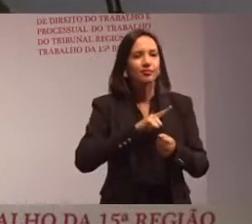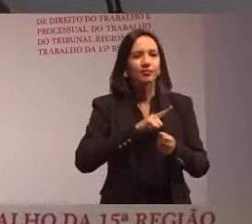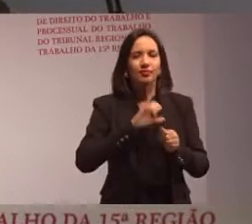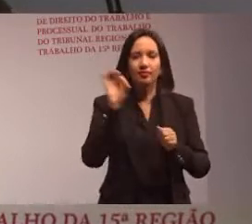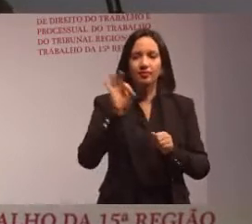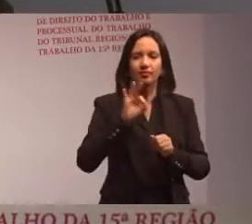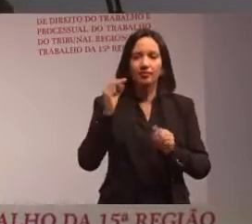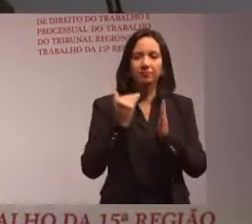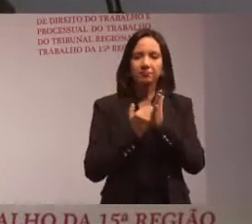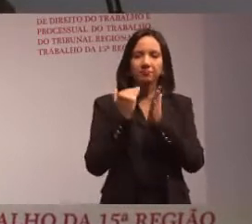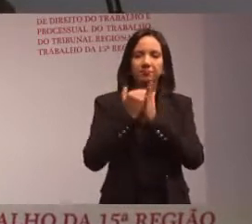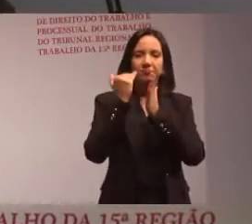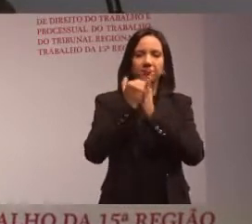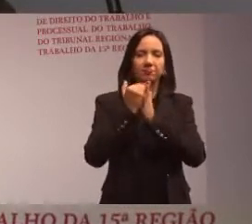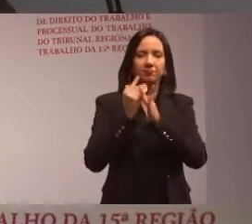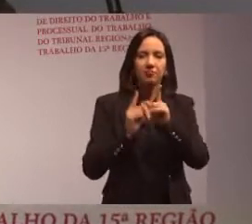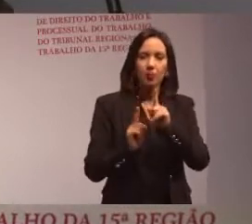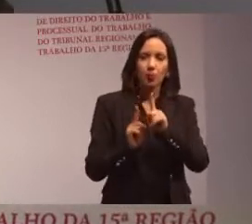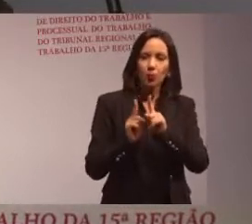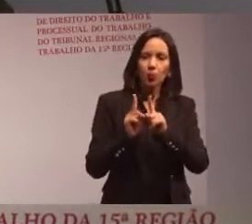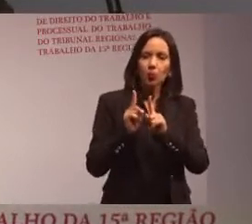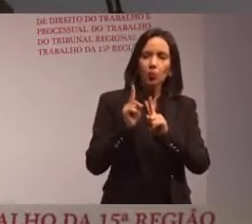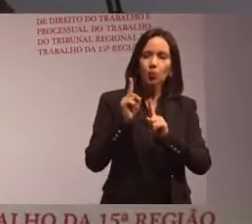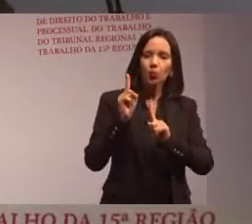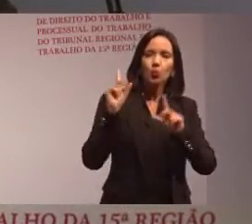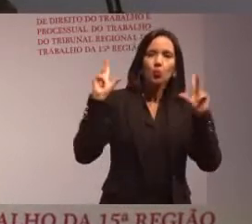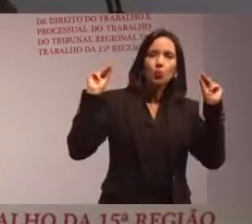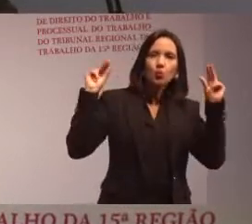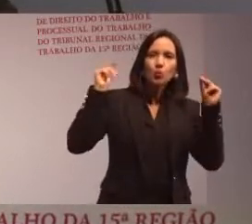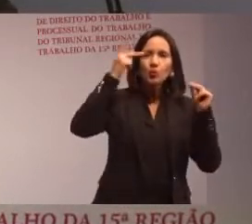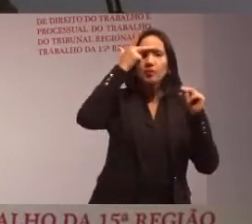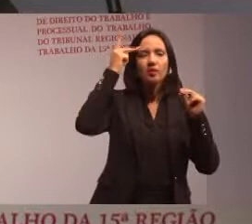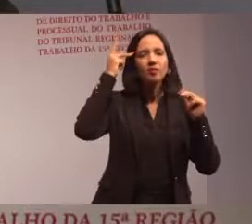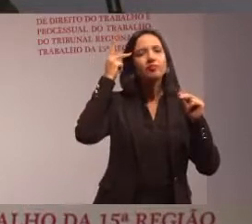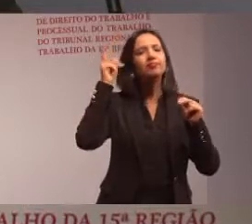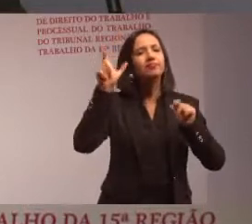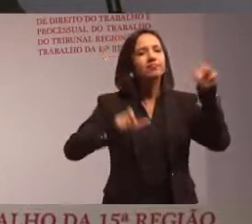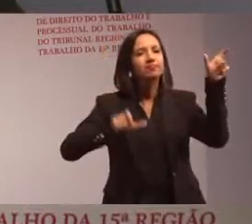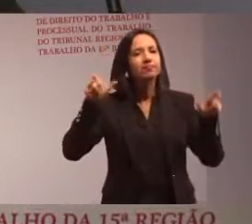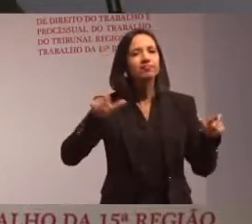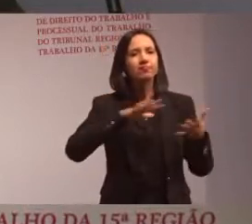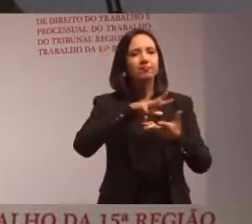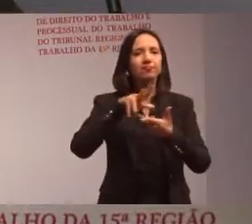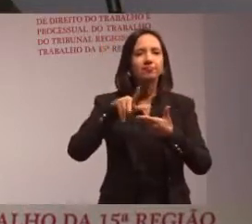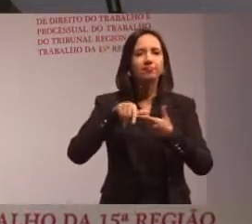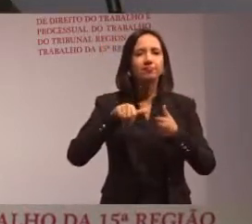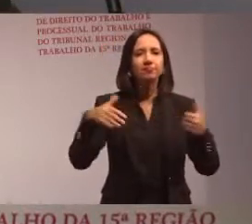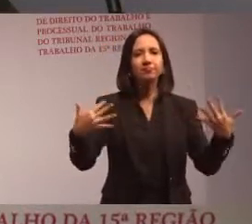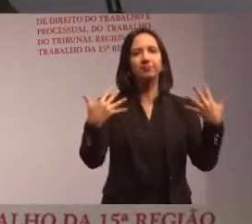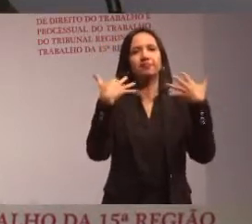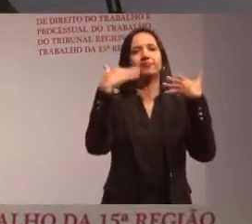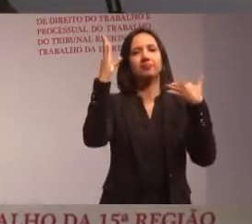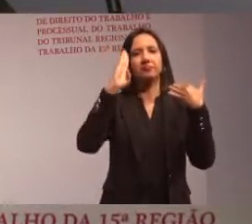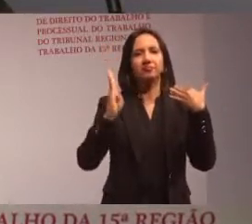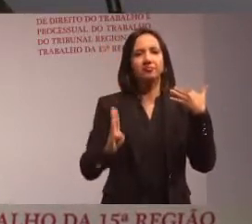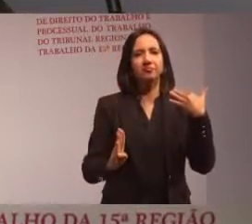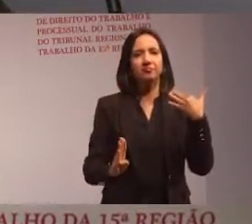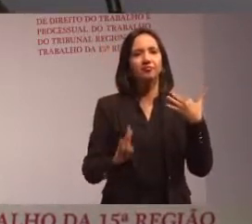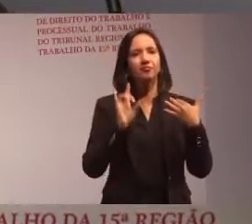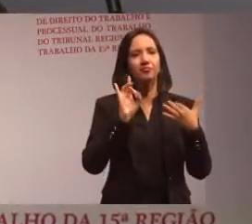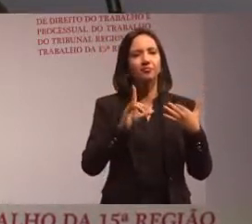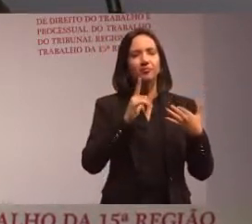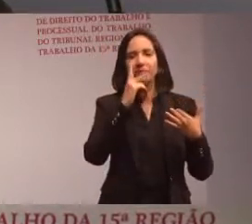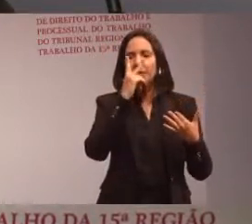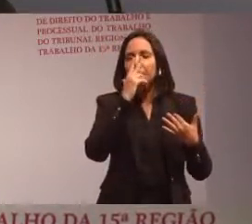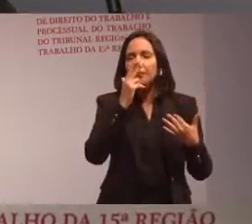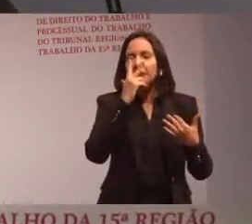época, né? A ponto de que algumas pessoas diziam que o que o mundo estava vendo aqui no Brasil ia bater só como uma